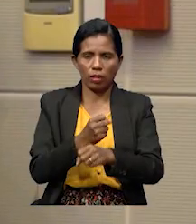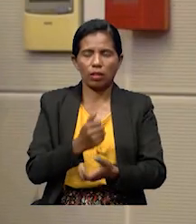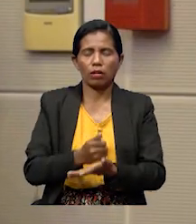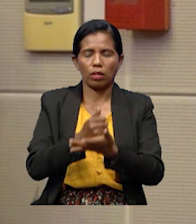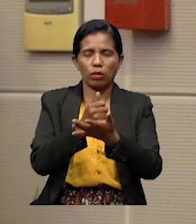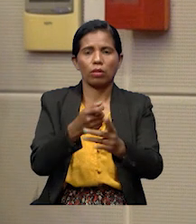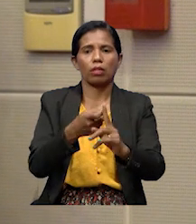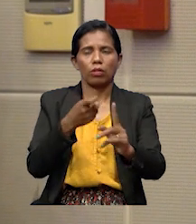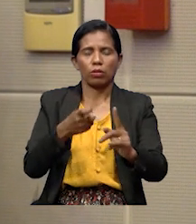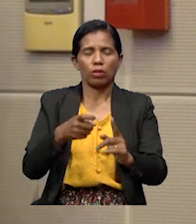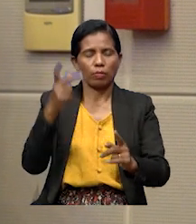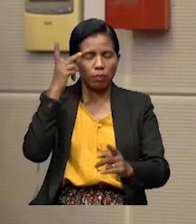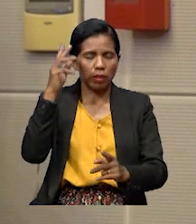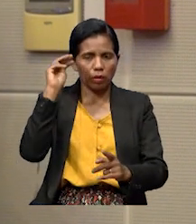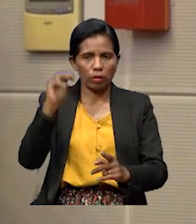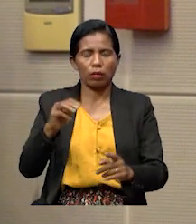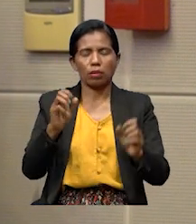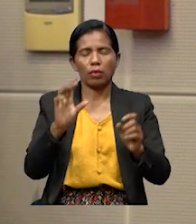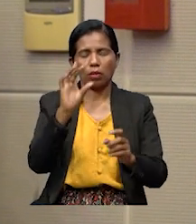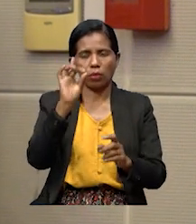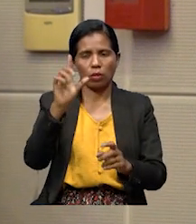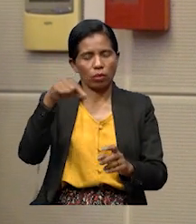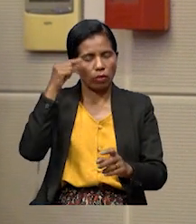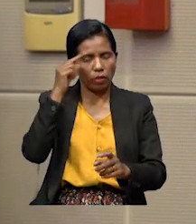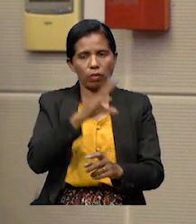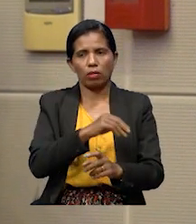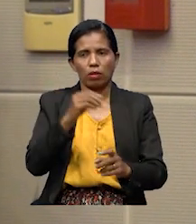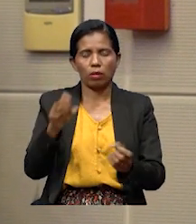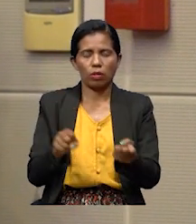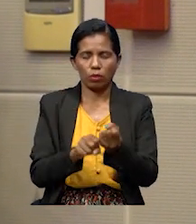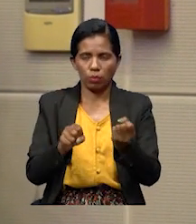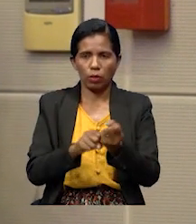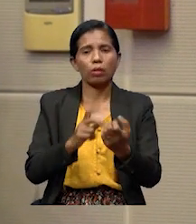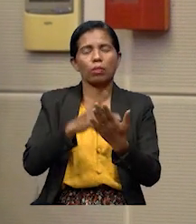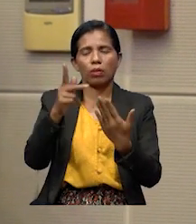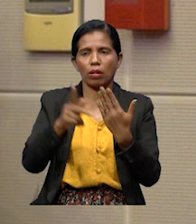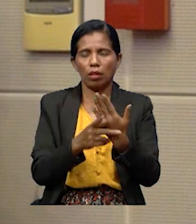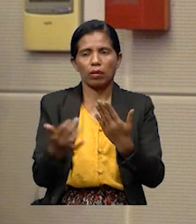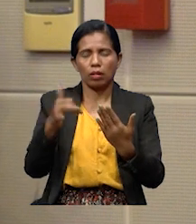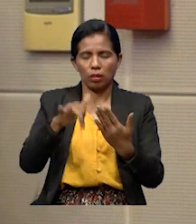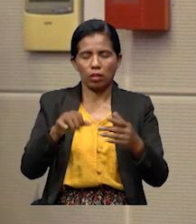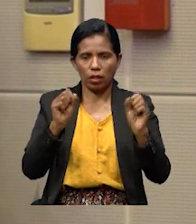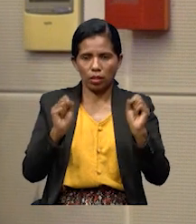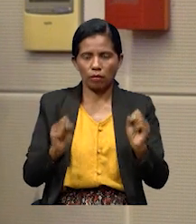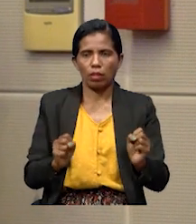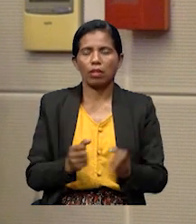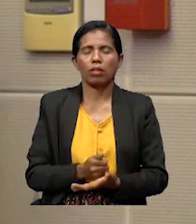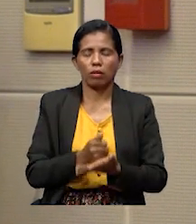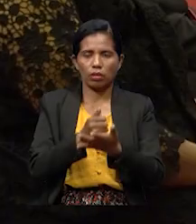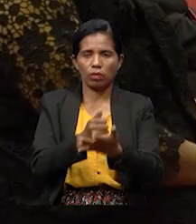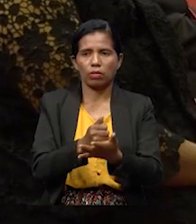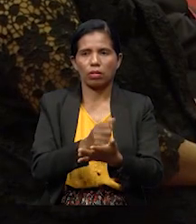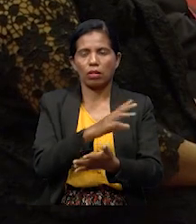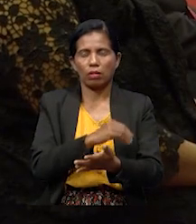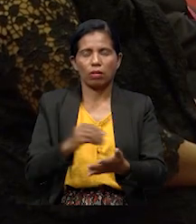primeiro-ministro e por este governo constitucional no que concerne a políticas e programas para as áreas ligadas às terras e propriedades e a igualdade